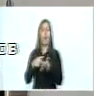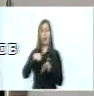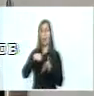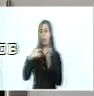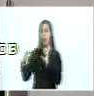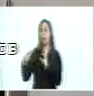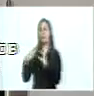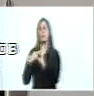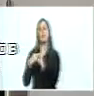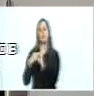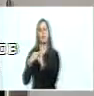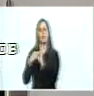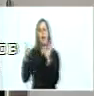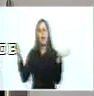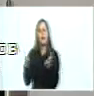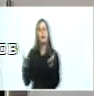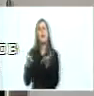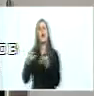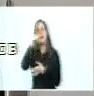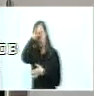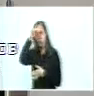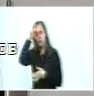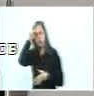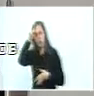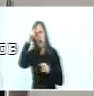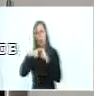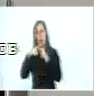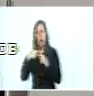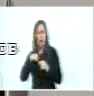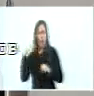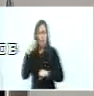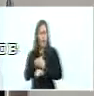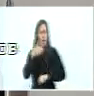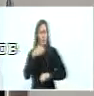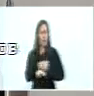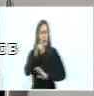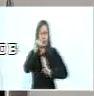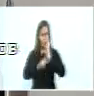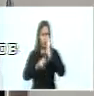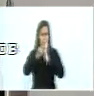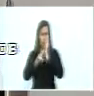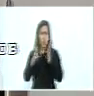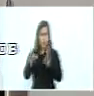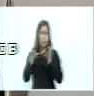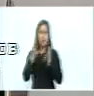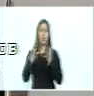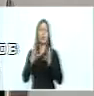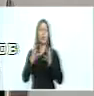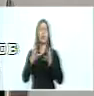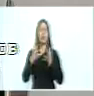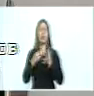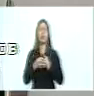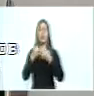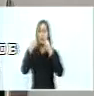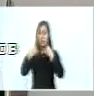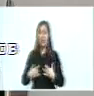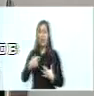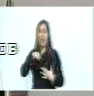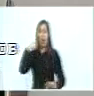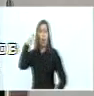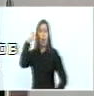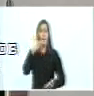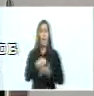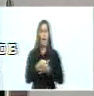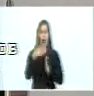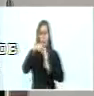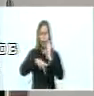administração, que eu vejo transparência, que eu participei desse projeto. Inclusive, querendo ser demagogo, falando uma besteira, eu paguei um dos projetos